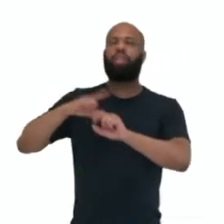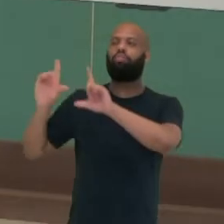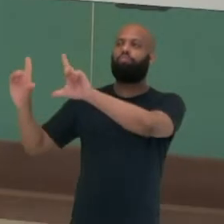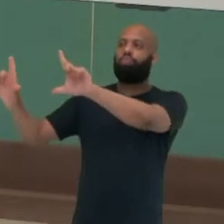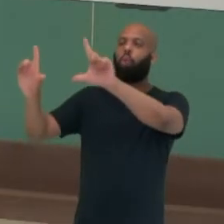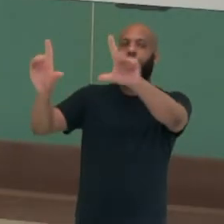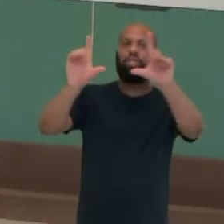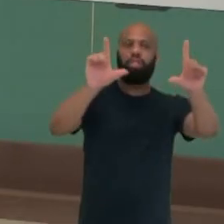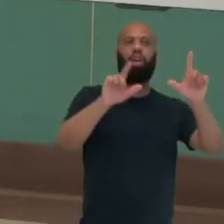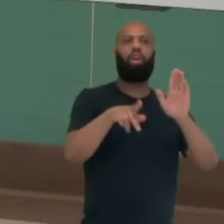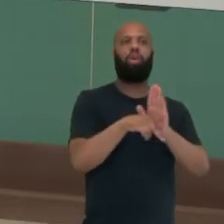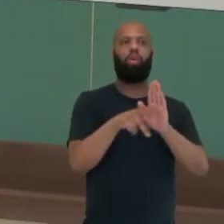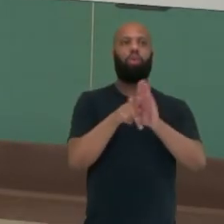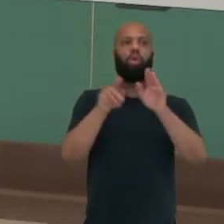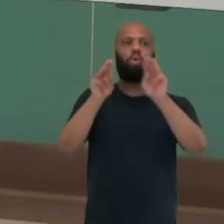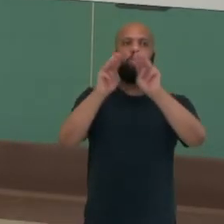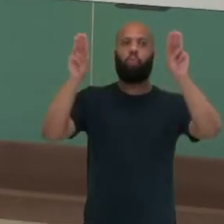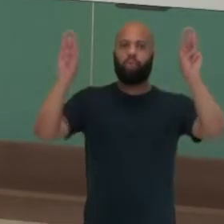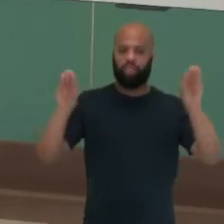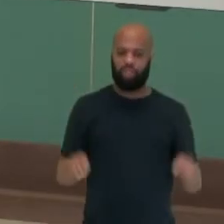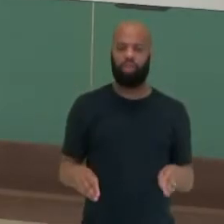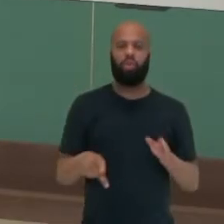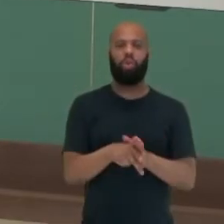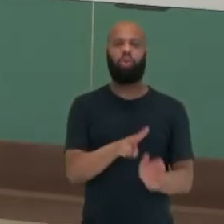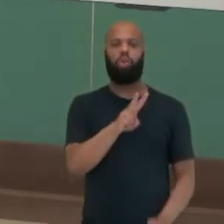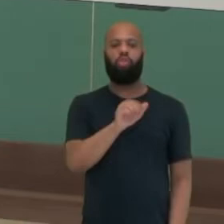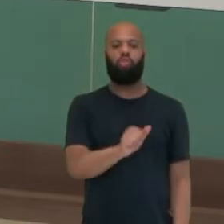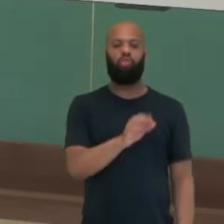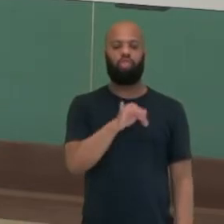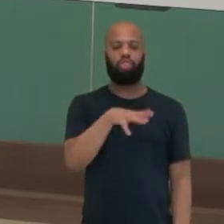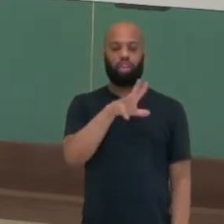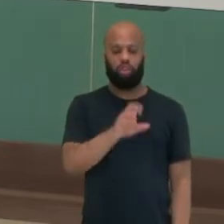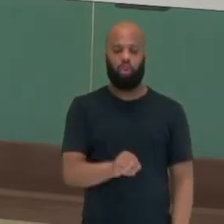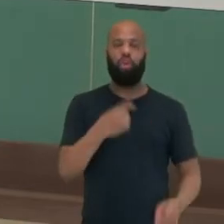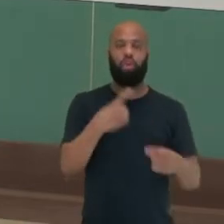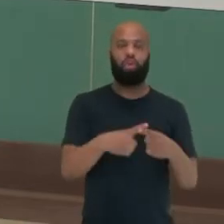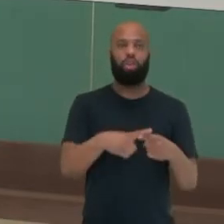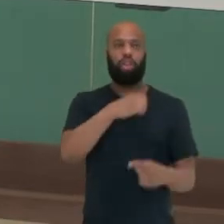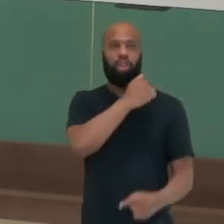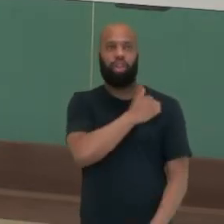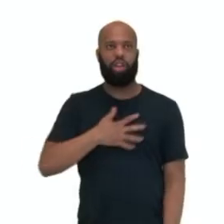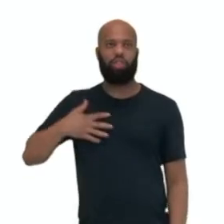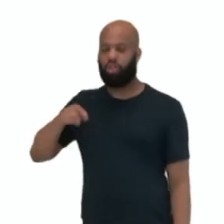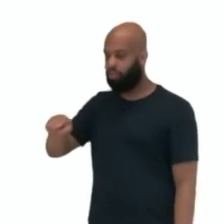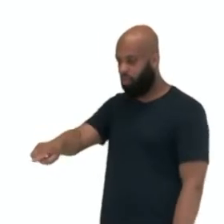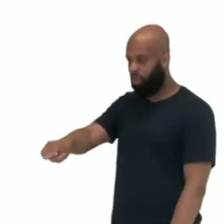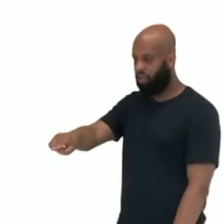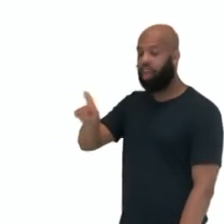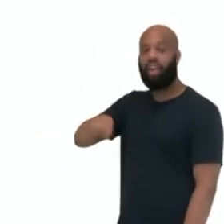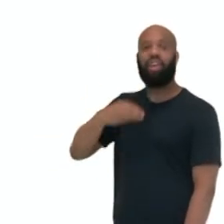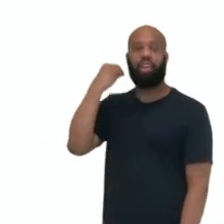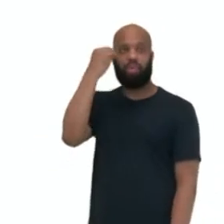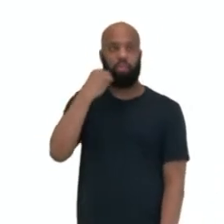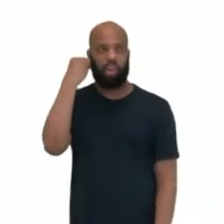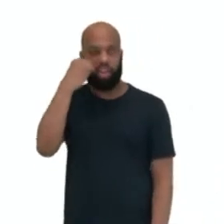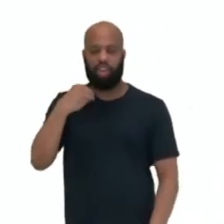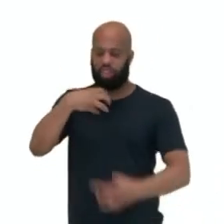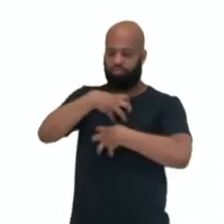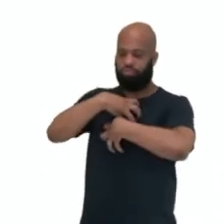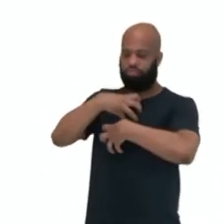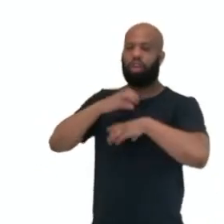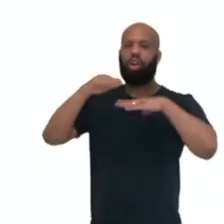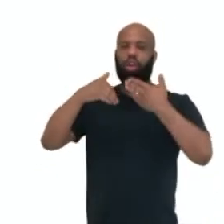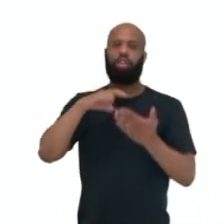paredes do Museu do Vaticano. Aristóteles aponta para baixo em referência à experiência sensível. Então,